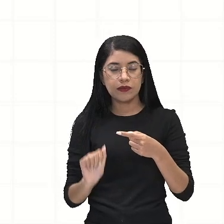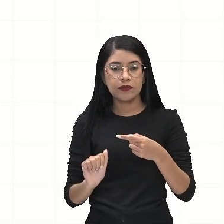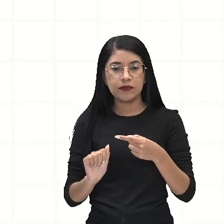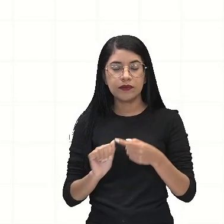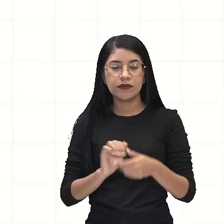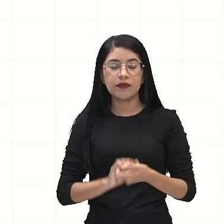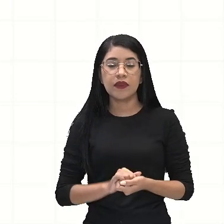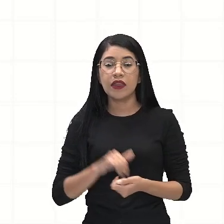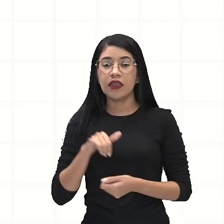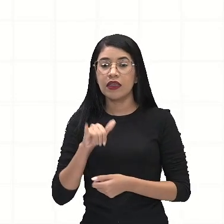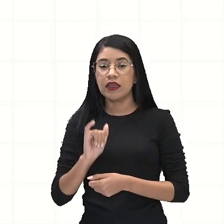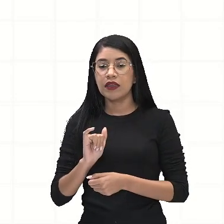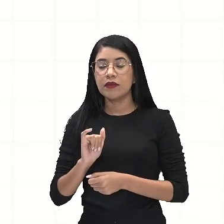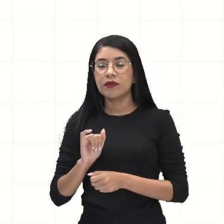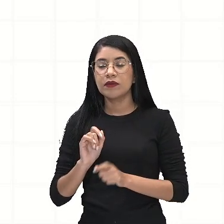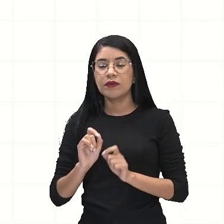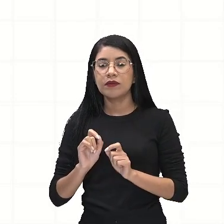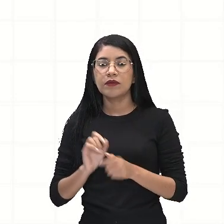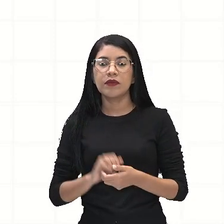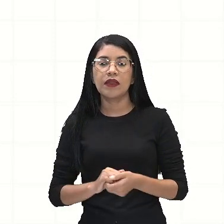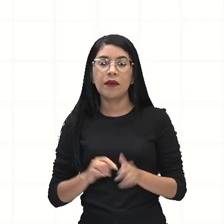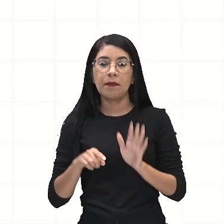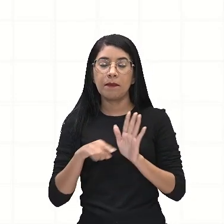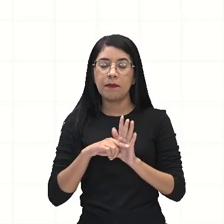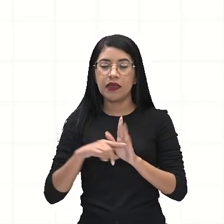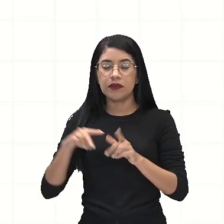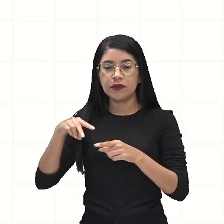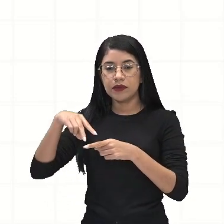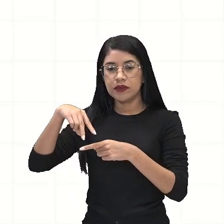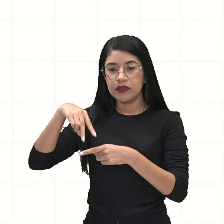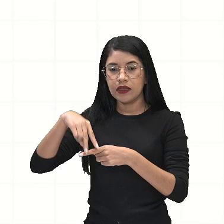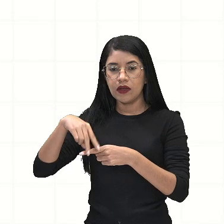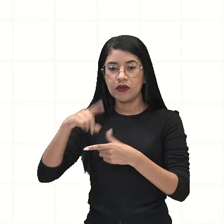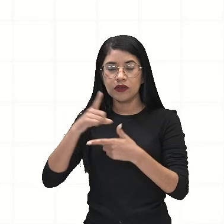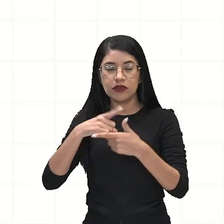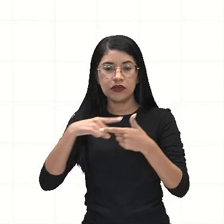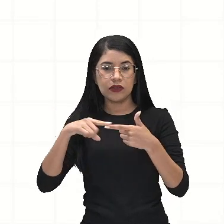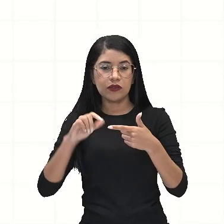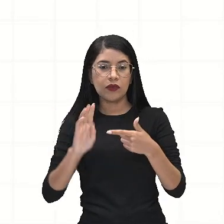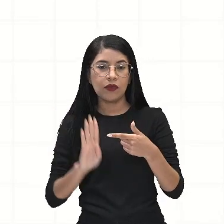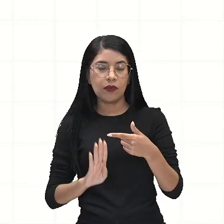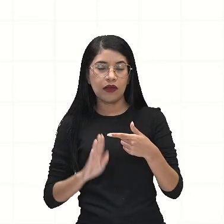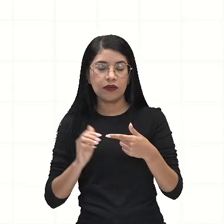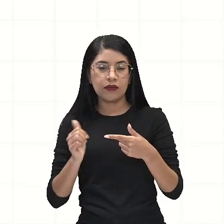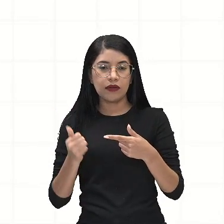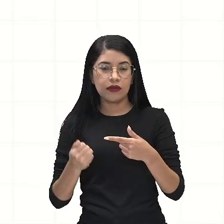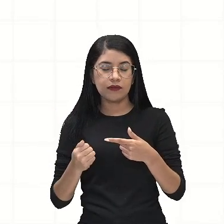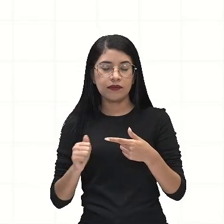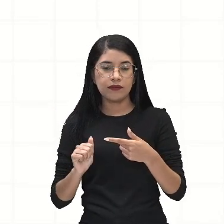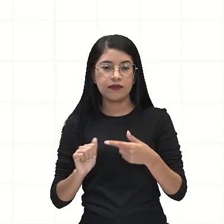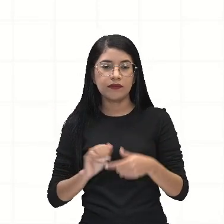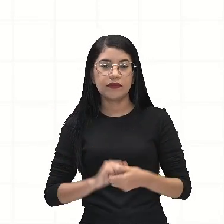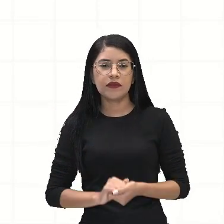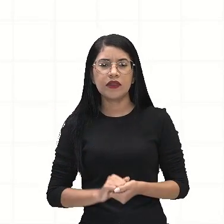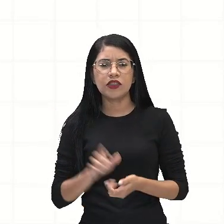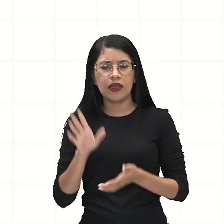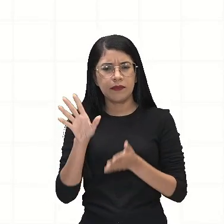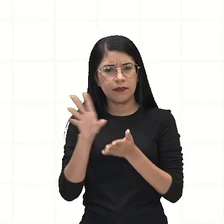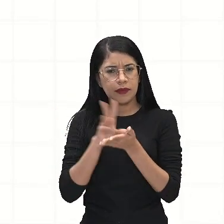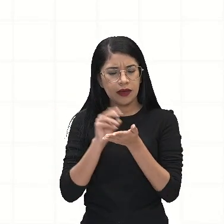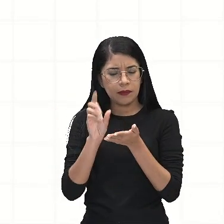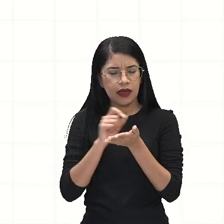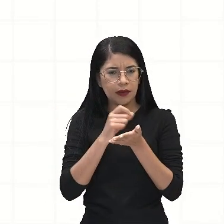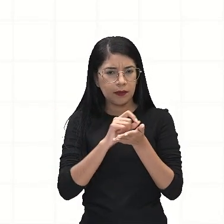e o y vai ser menos o delta dividido por 4a. Pegue seu caderno, já anota aí no cantinho